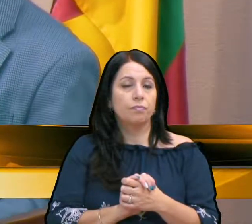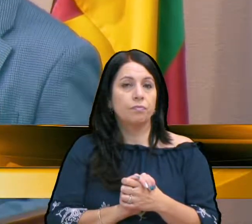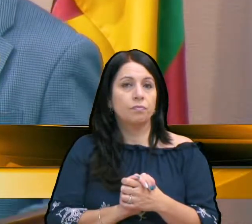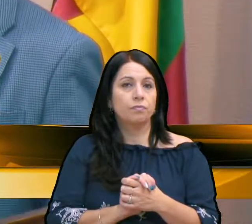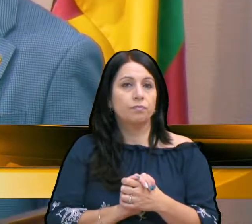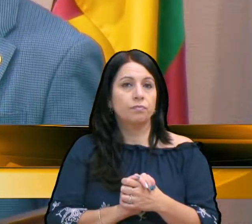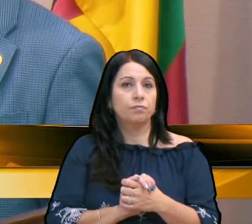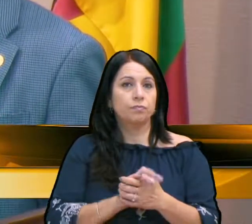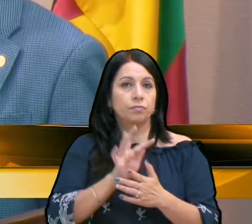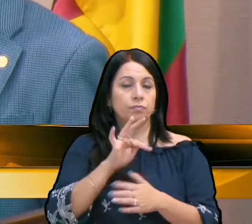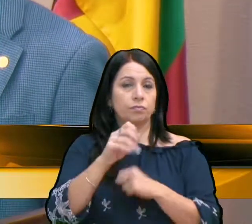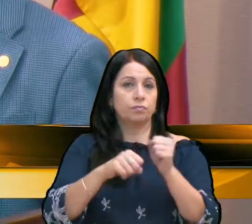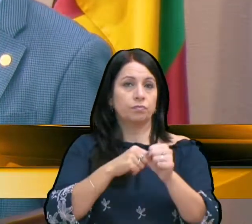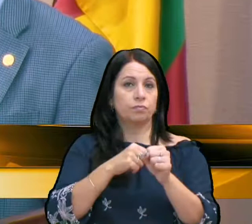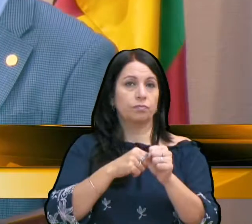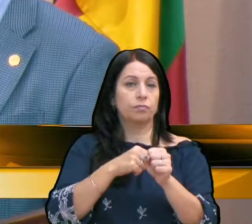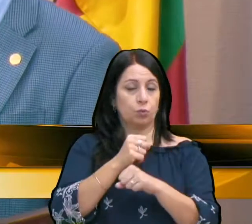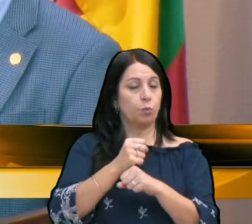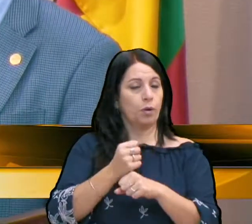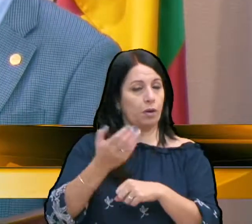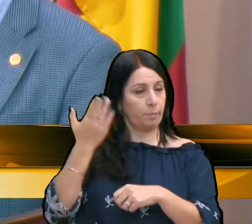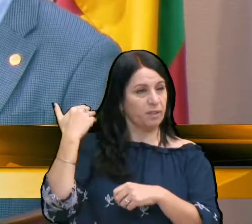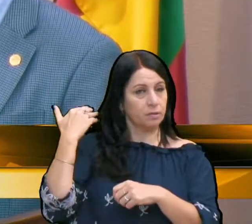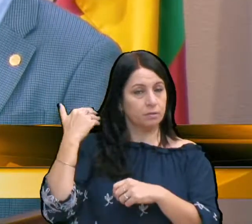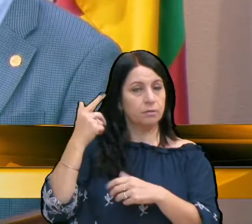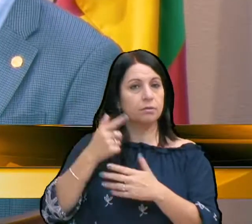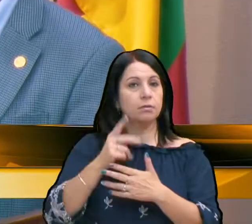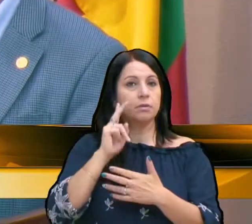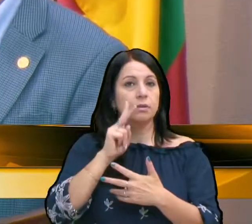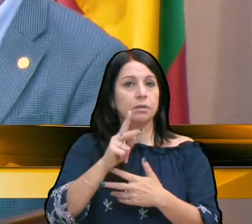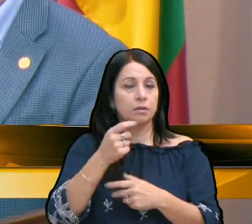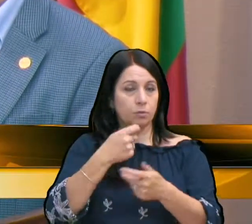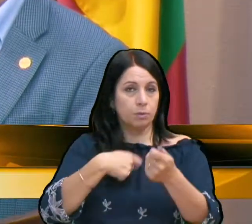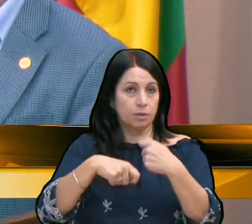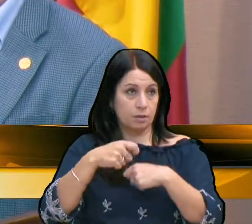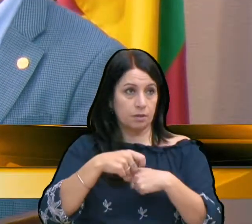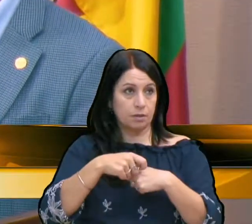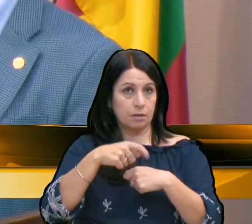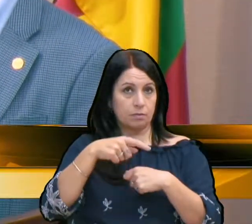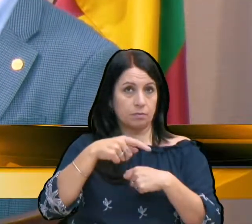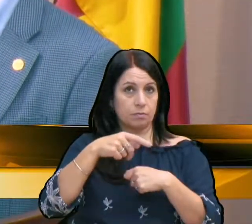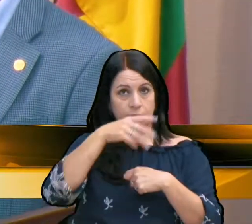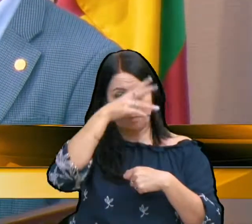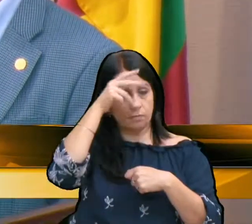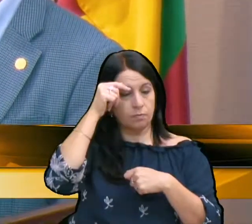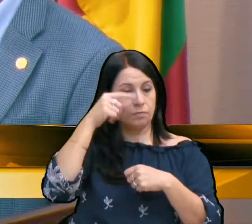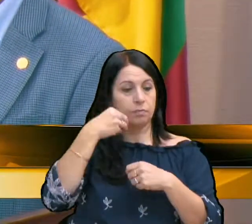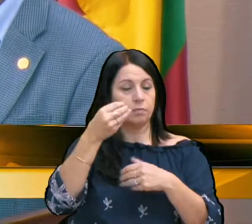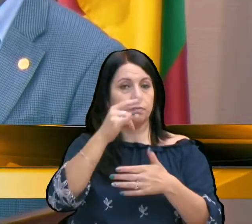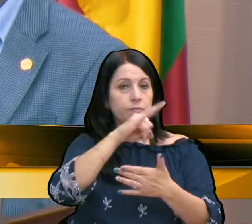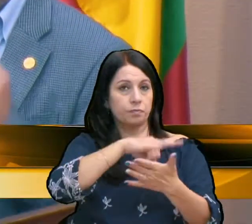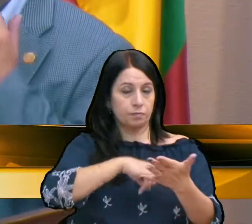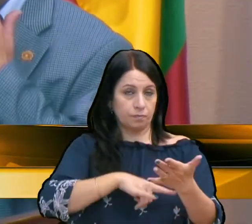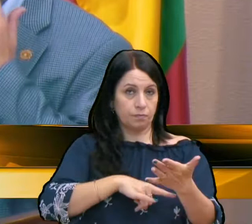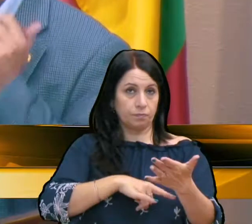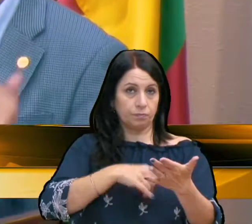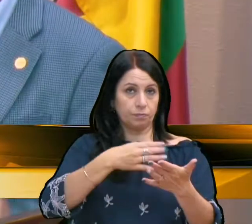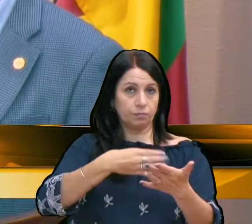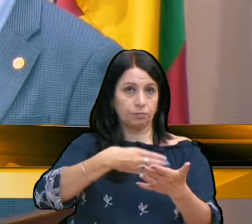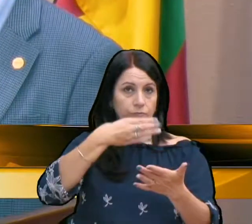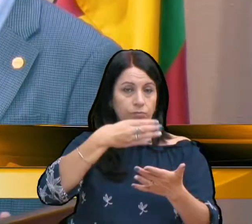chegou no final do ano passado, a administração municipal encaminha um documento à